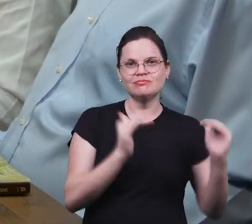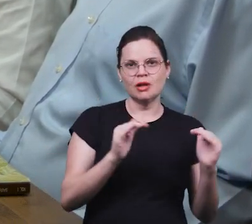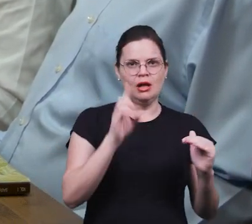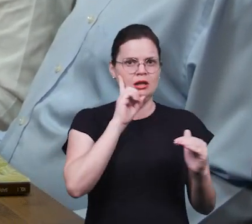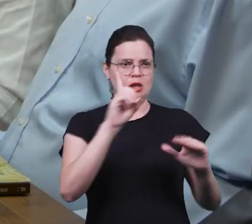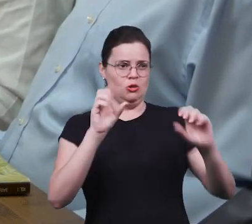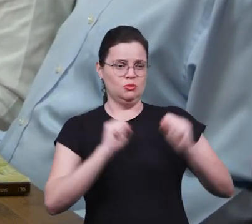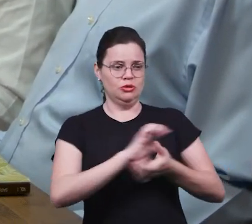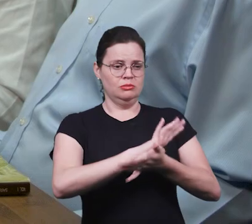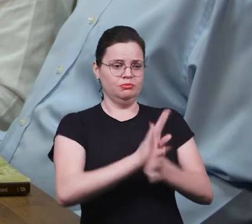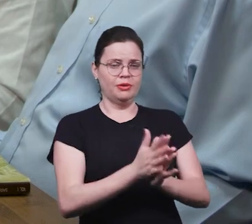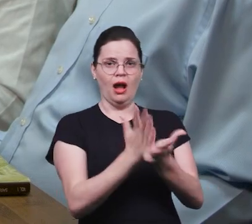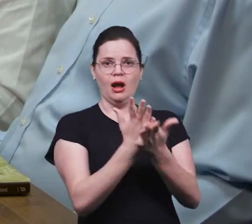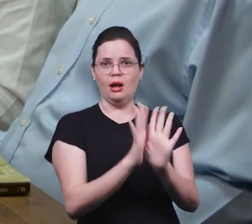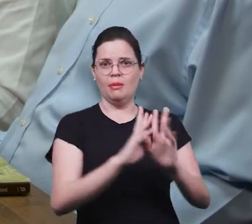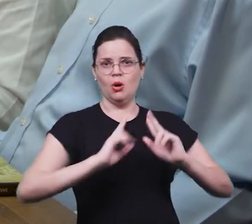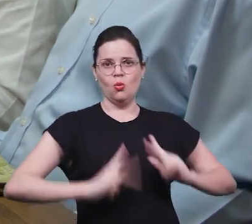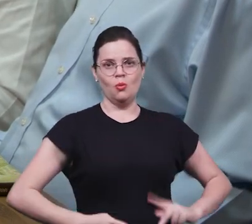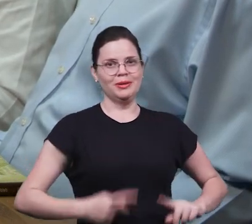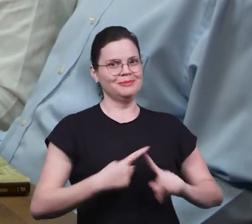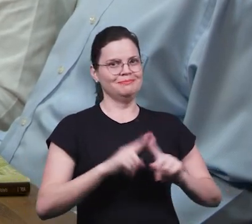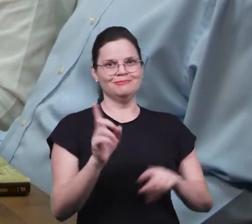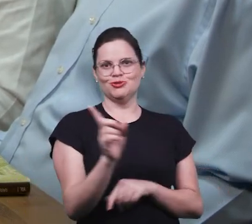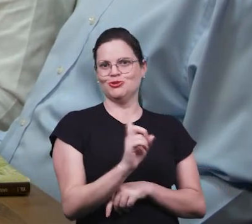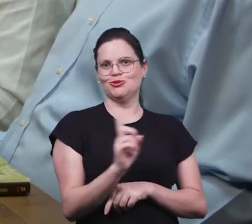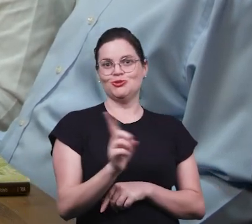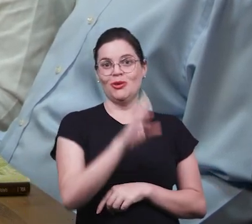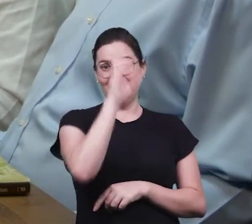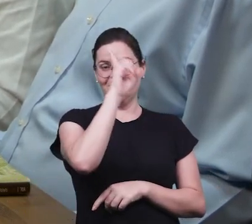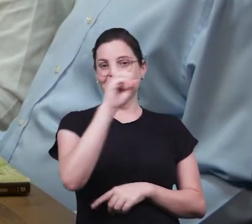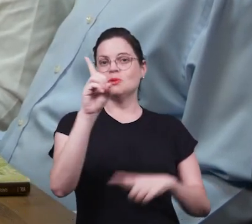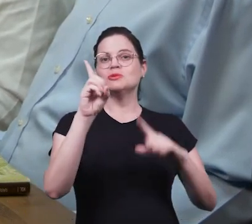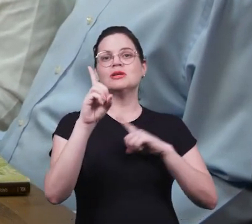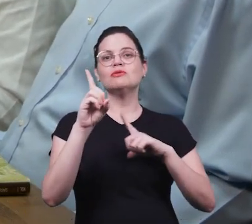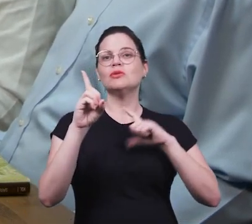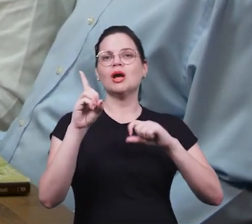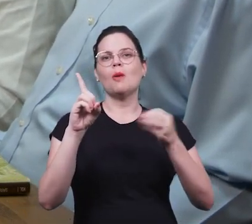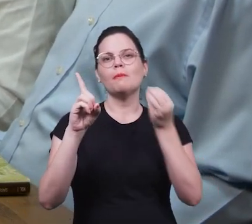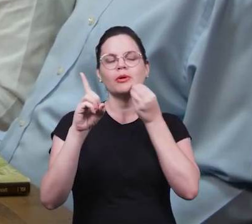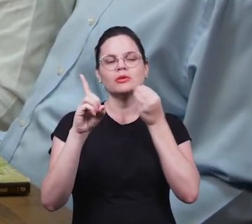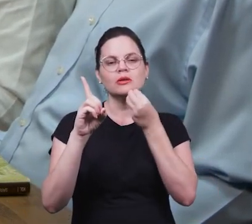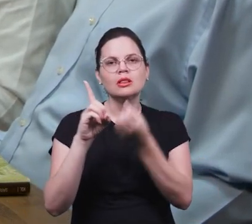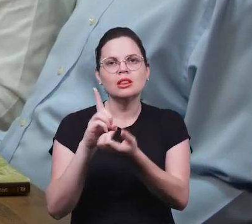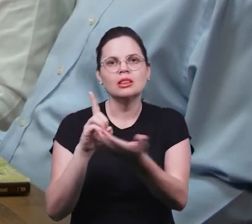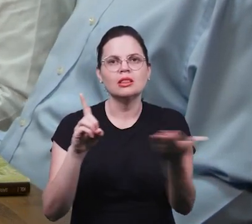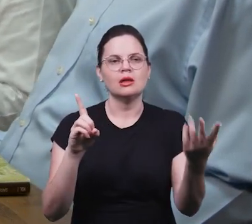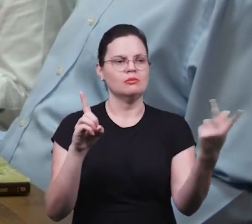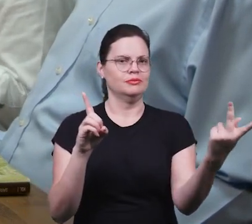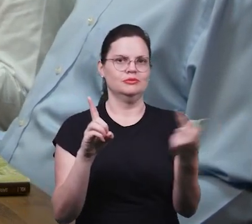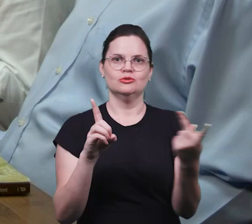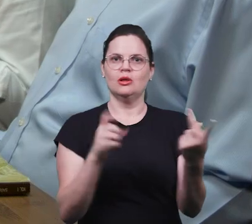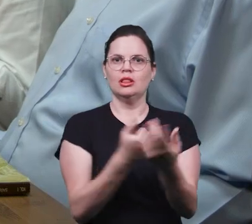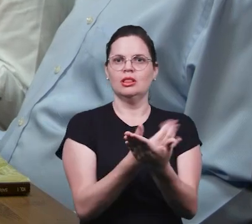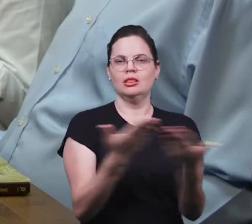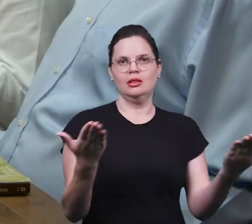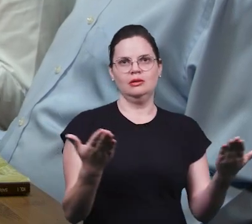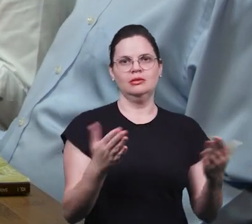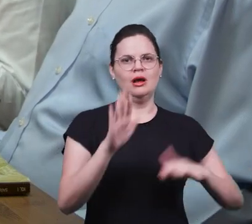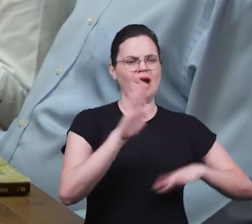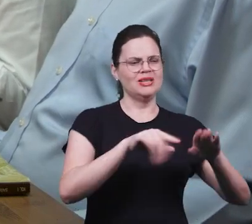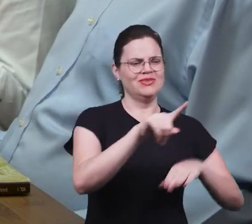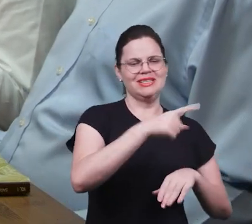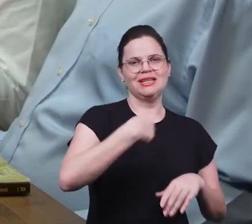se redimir do seu pecado. E esse preço estava estabelecido lá no começo. Era difícil, talvez, para